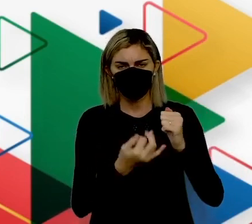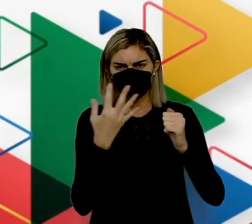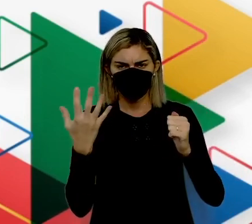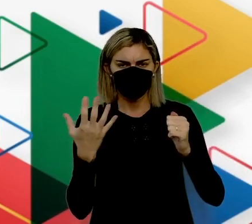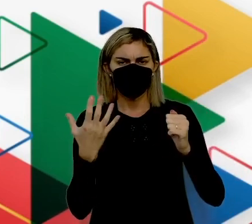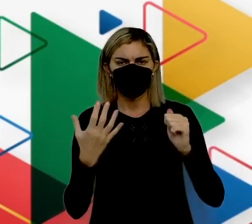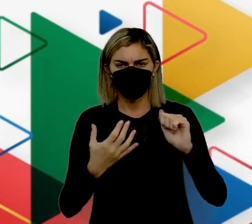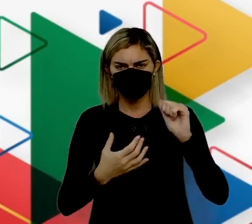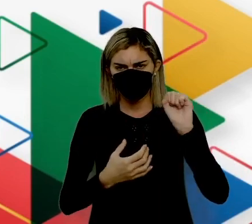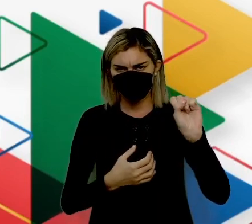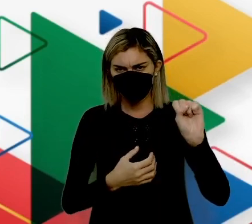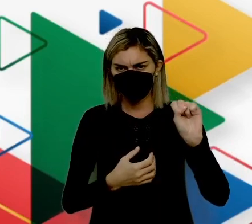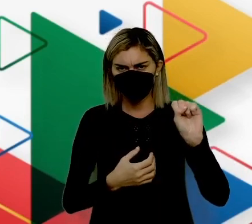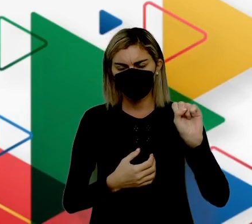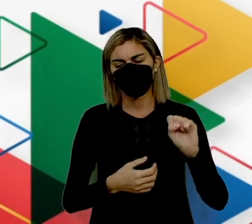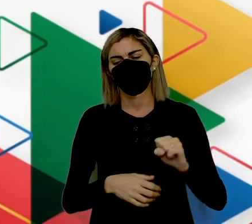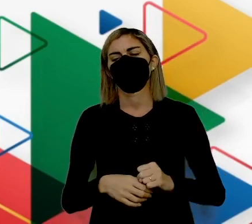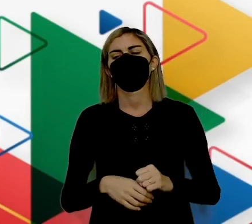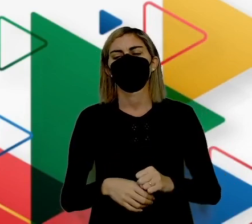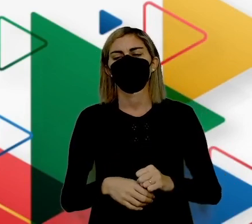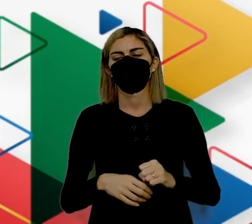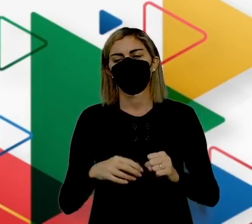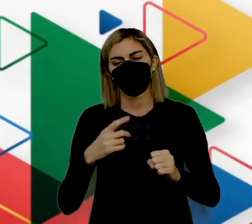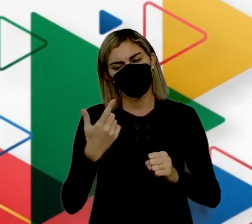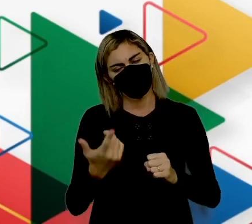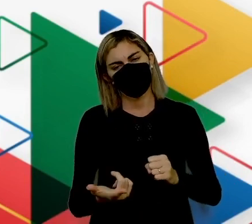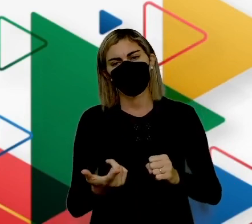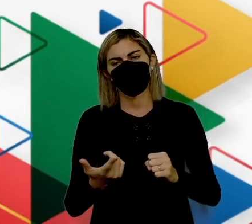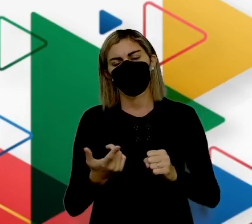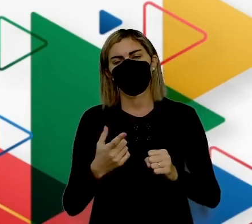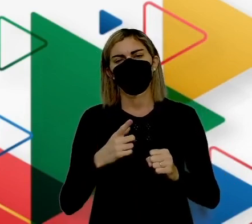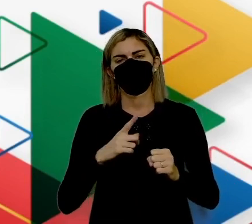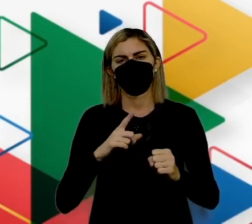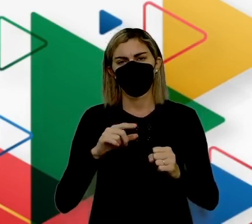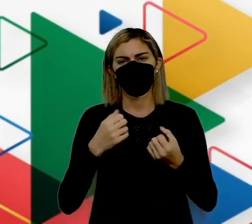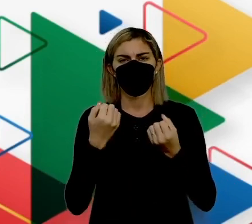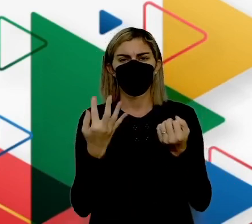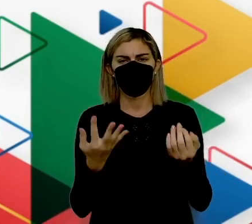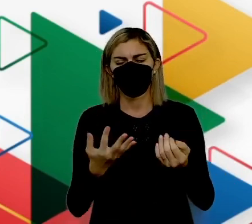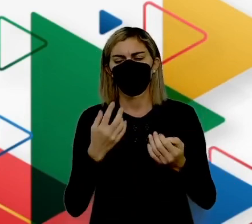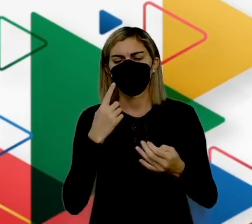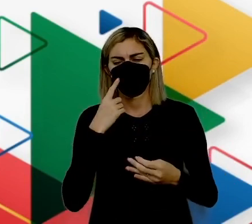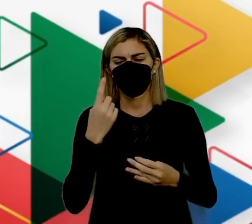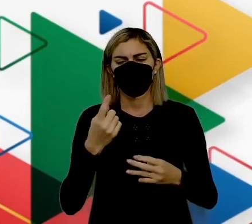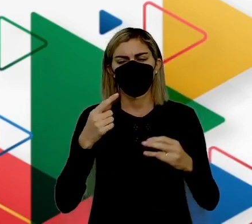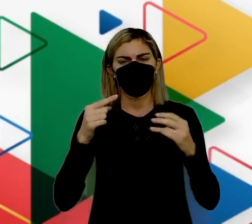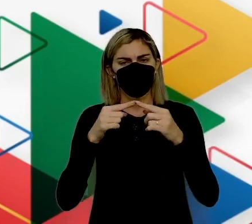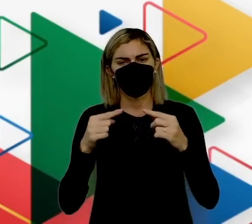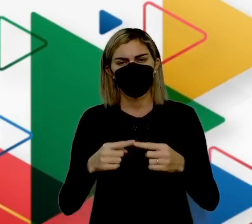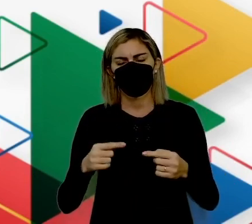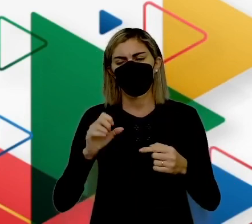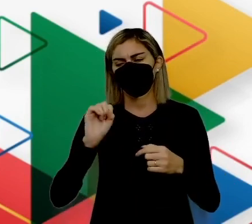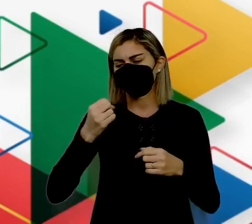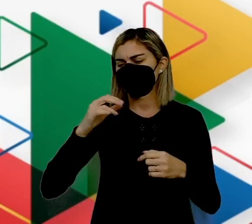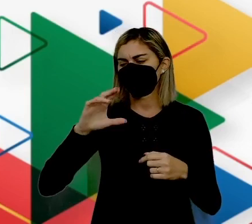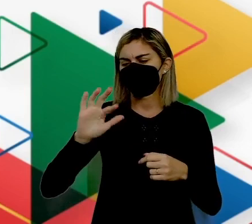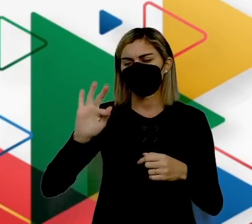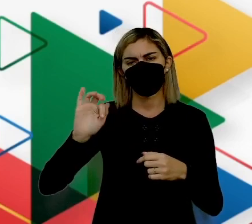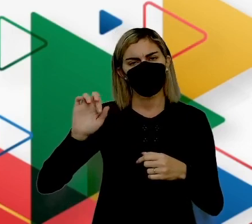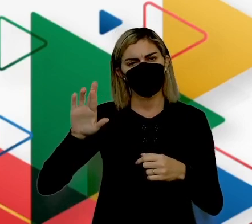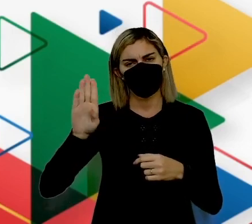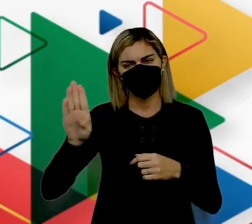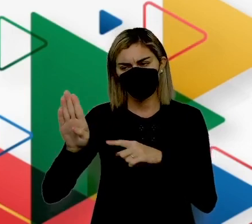carga igual a 8. É colocada em contato com a esfera B, idêntica à